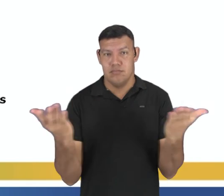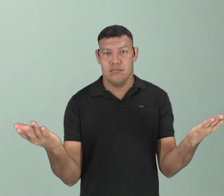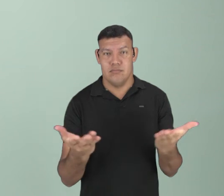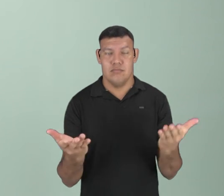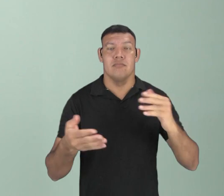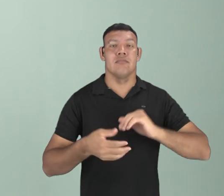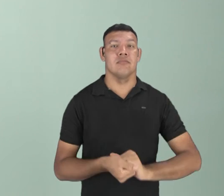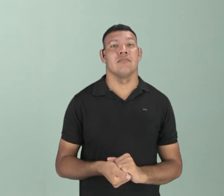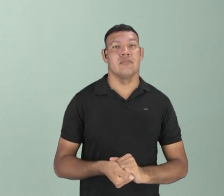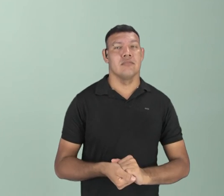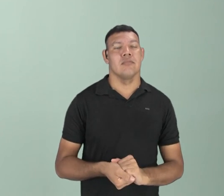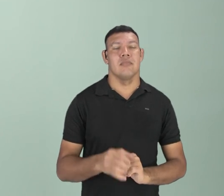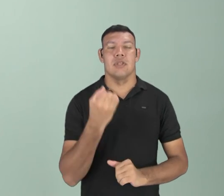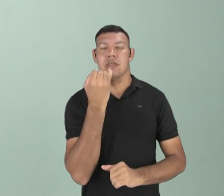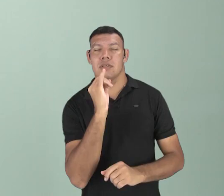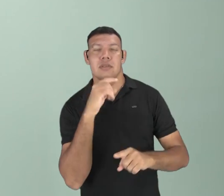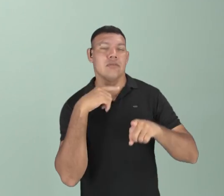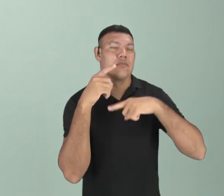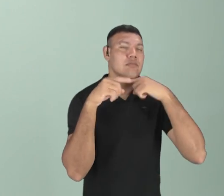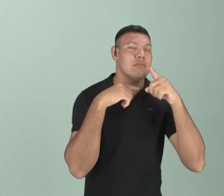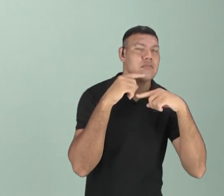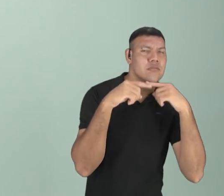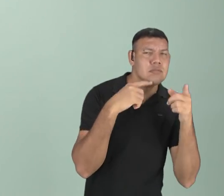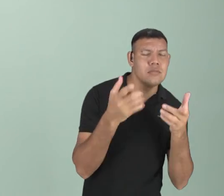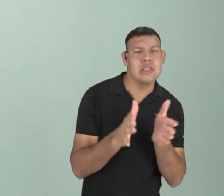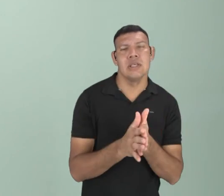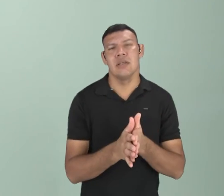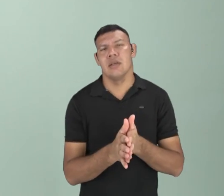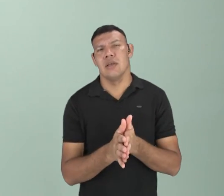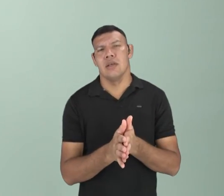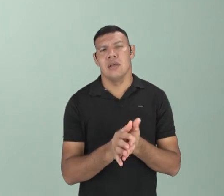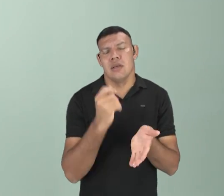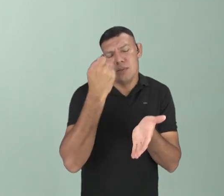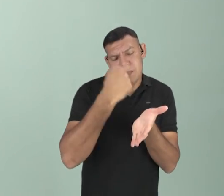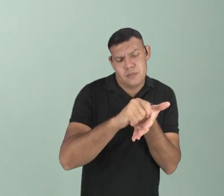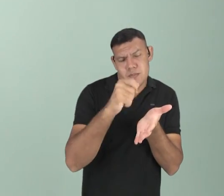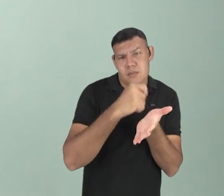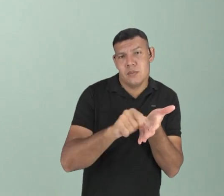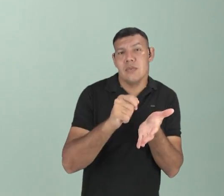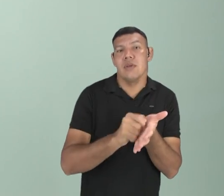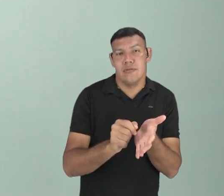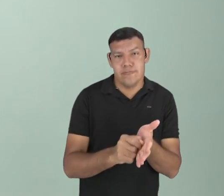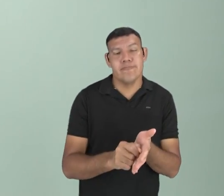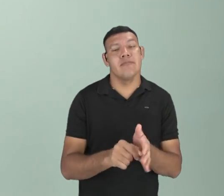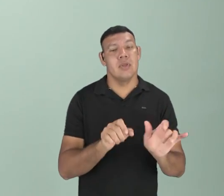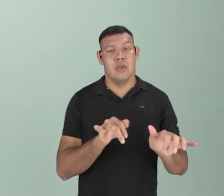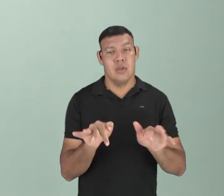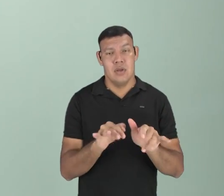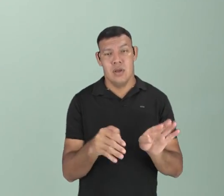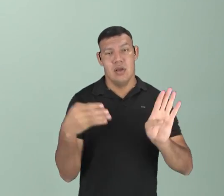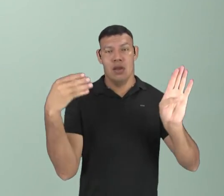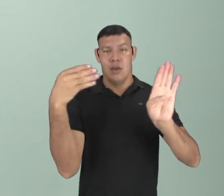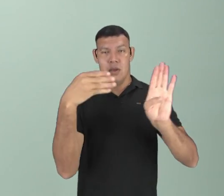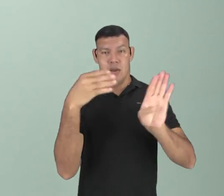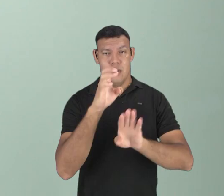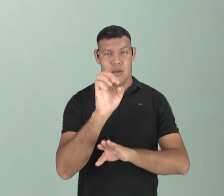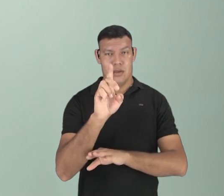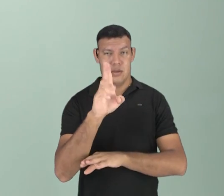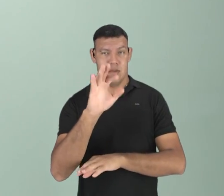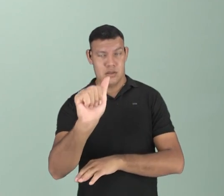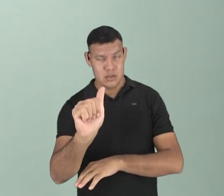por aqui. Se vocês tiverem dúvidas, quiserem fazer algumas anotações, acessem o nosso portal para assistir esse vídeo